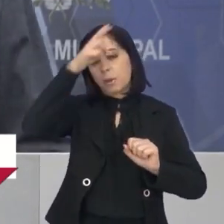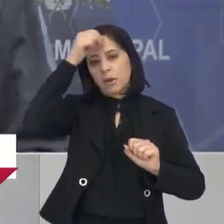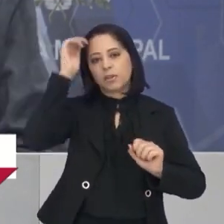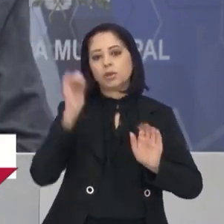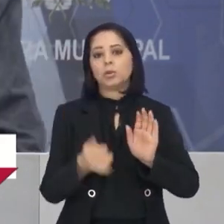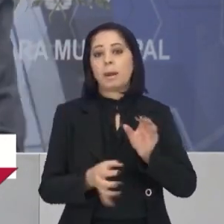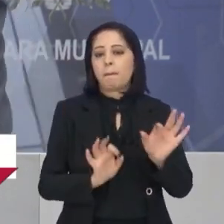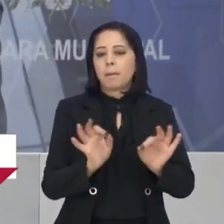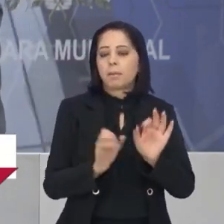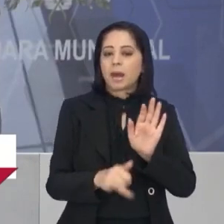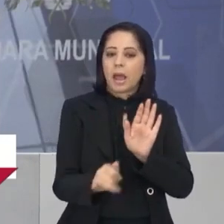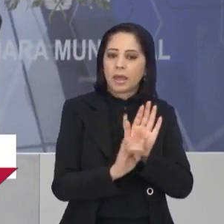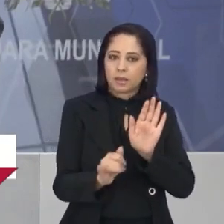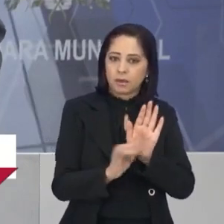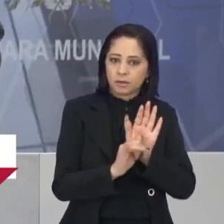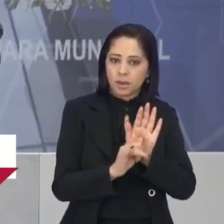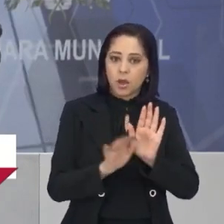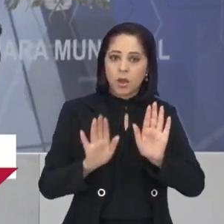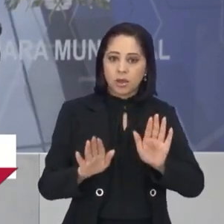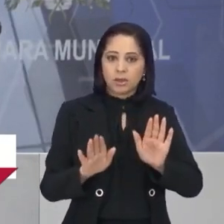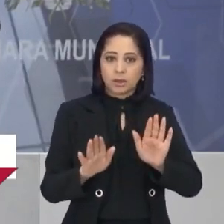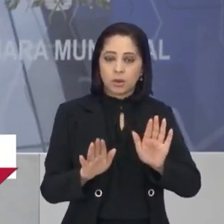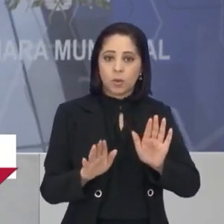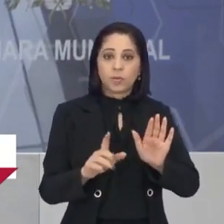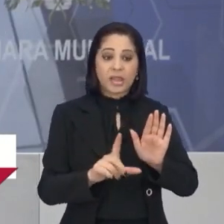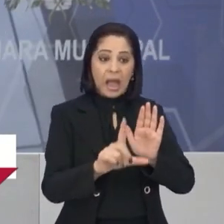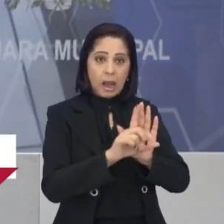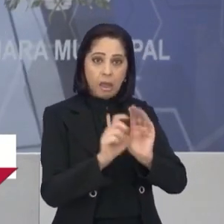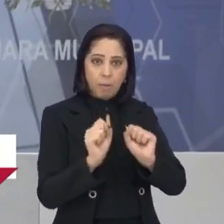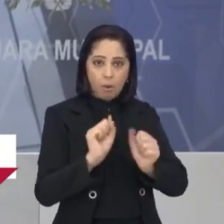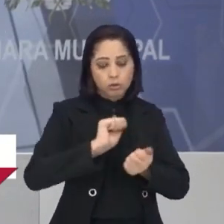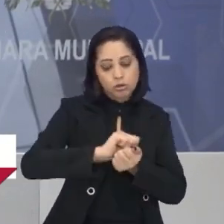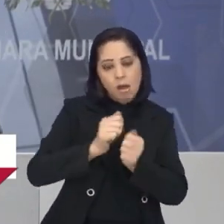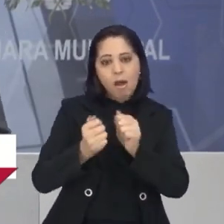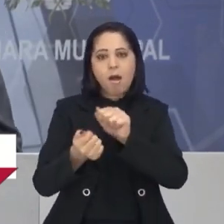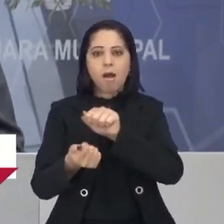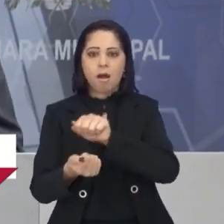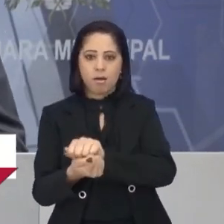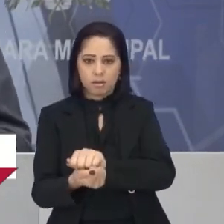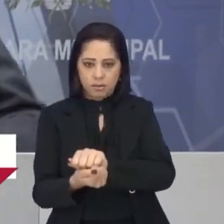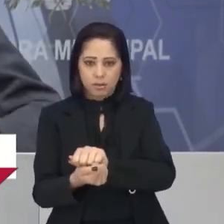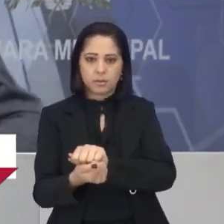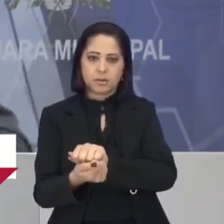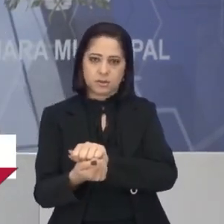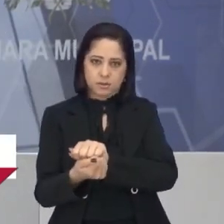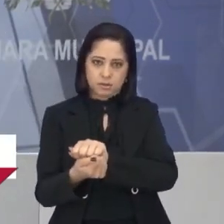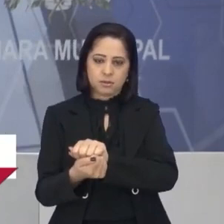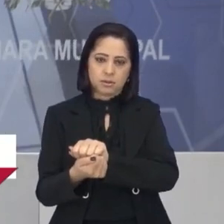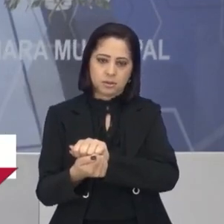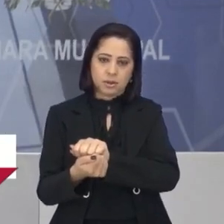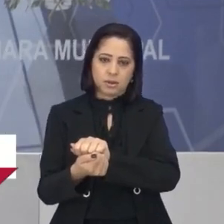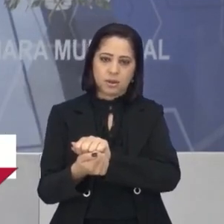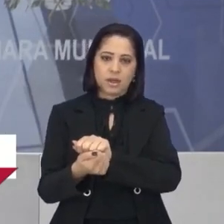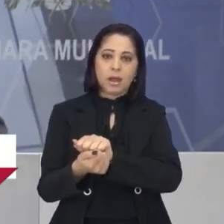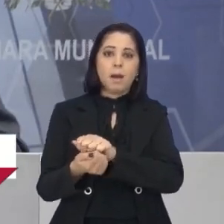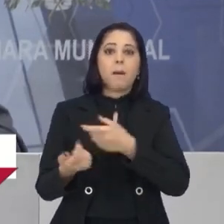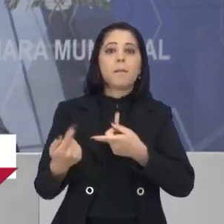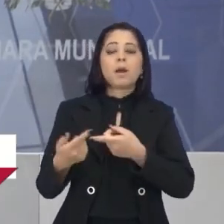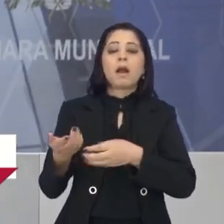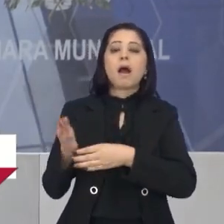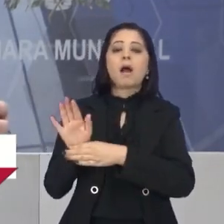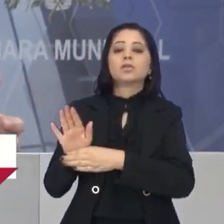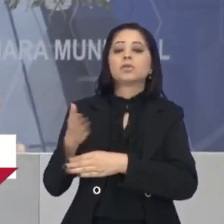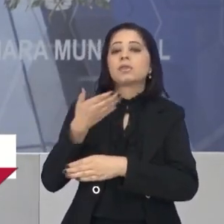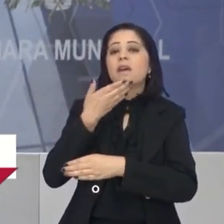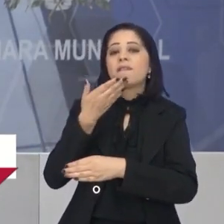seja adaptações da aplicação da Lei naquilo que possa facilitar a sua implementação no